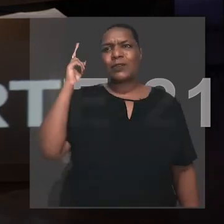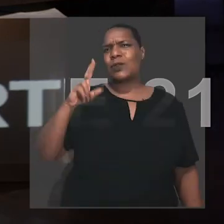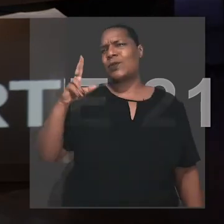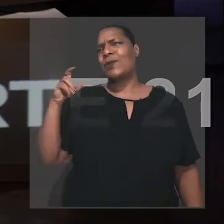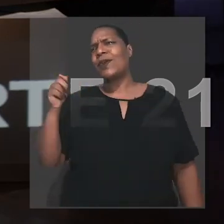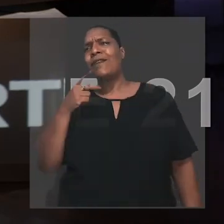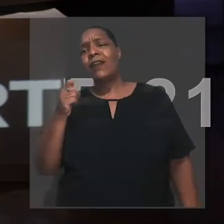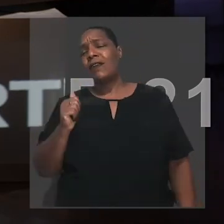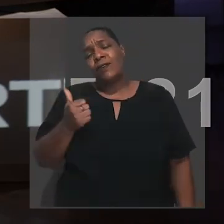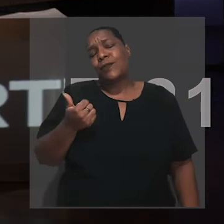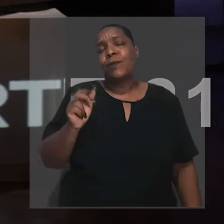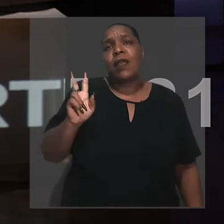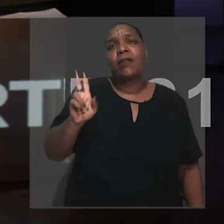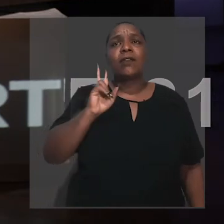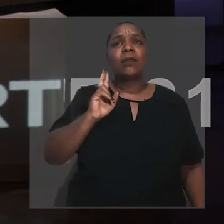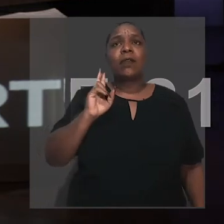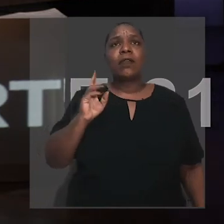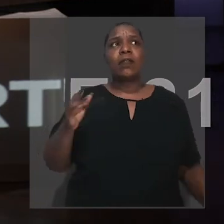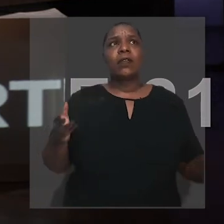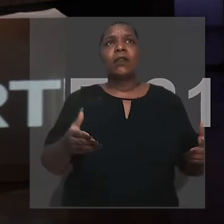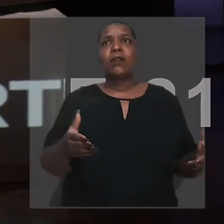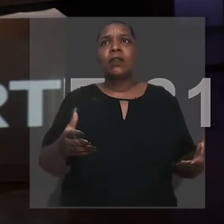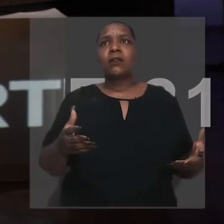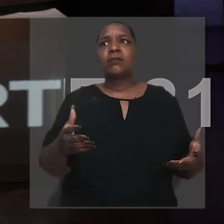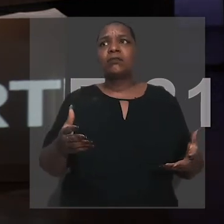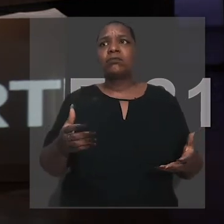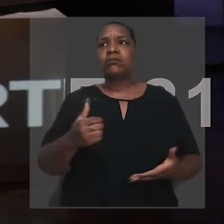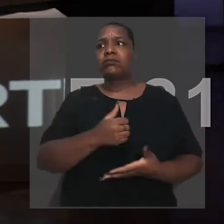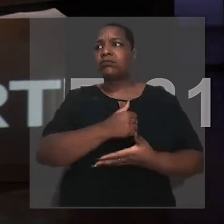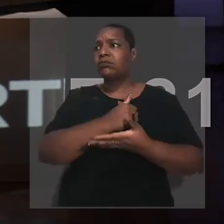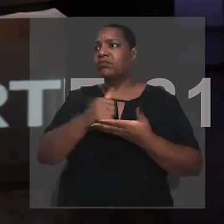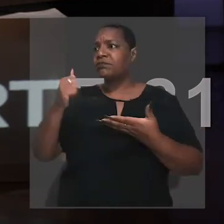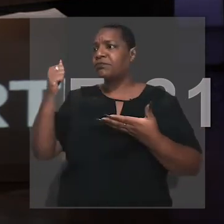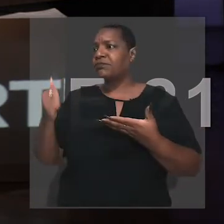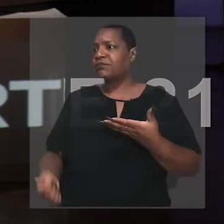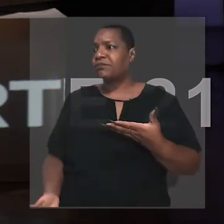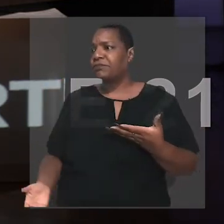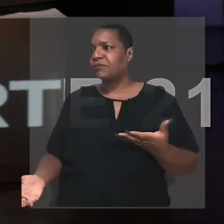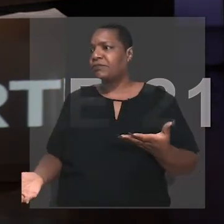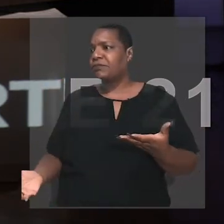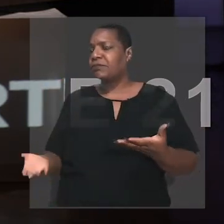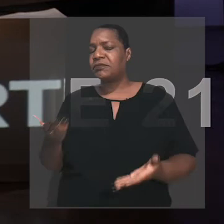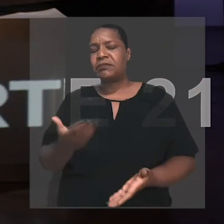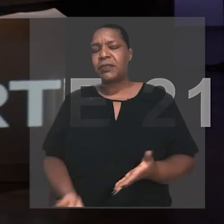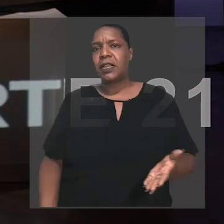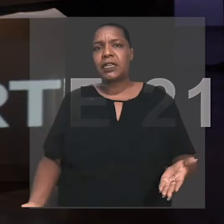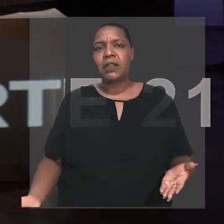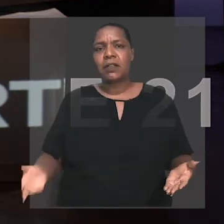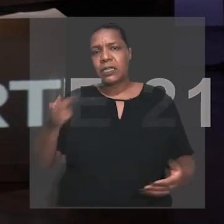Alguém que você achava que nunca mais ia falar e tudo bem. E agora você quer ver essa pessoa.